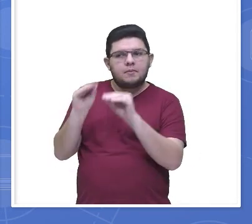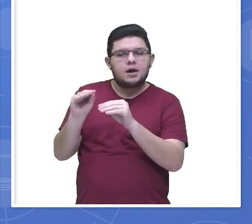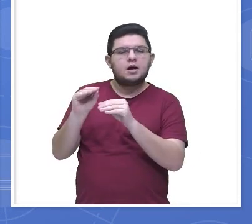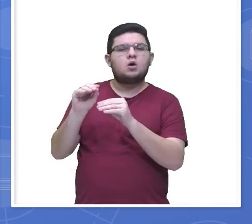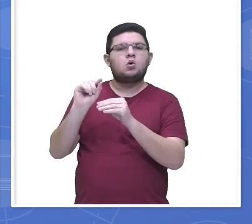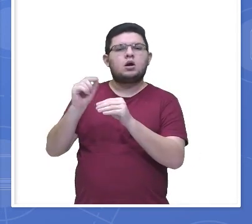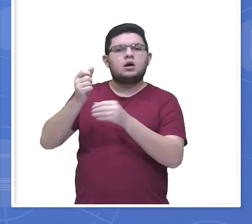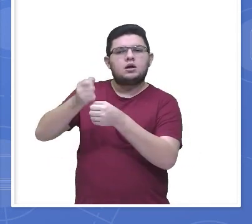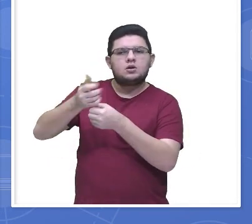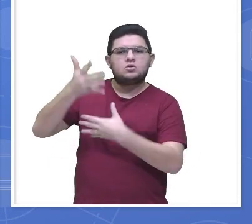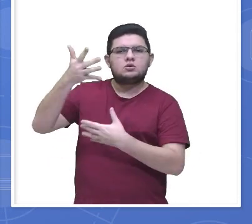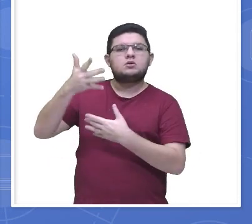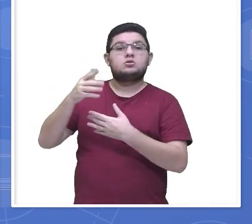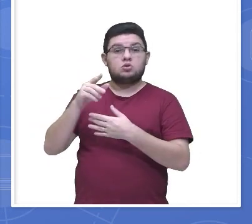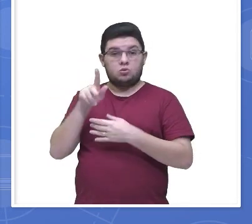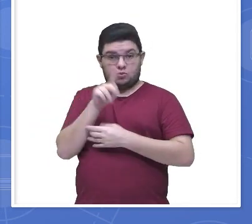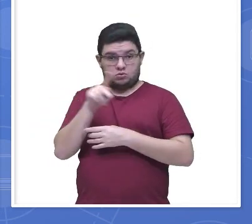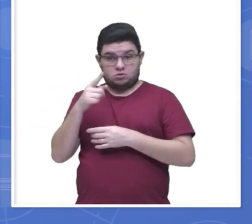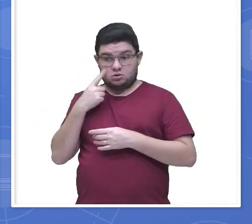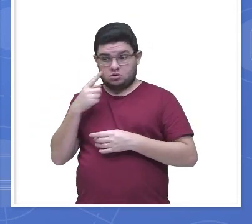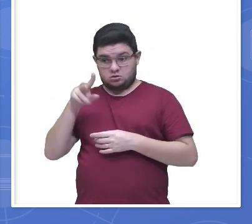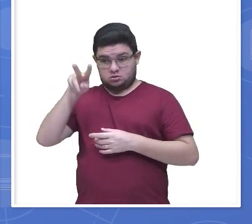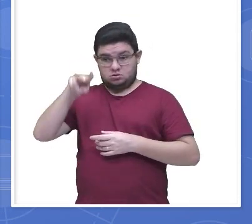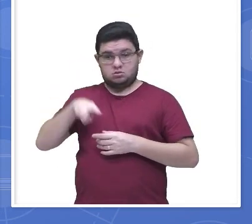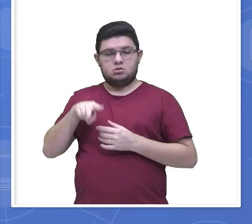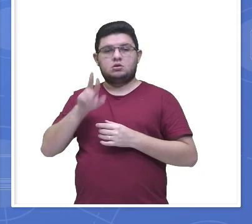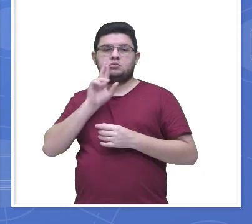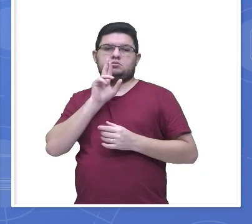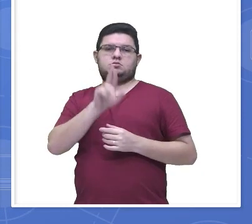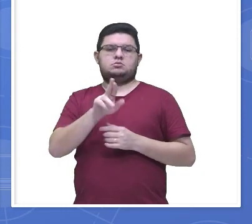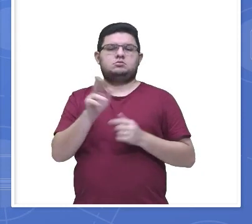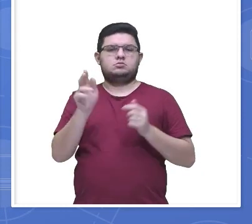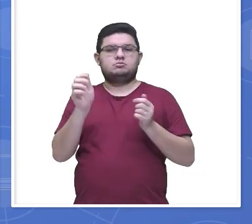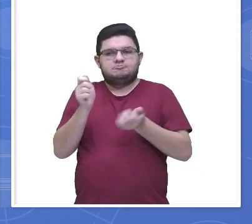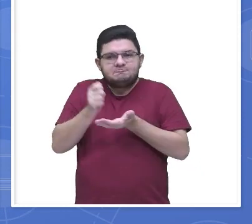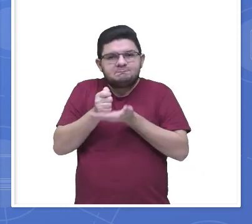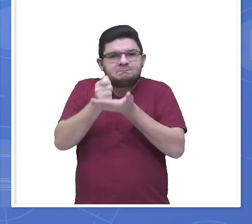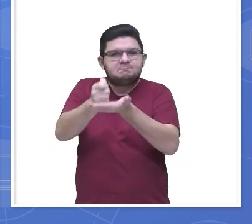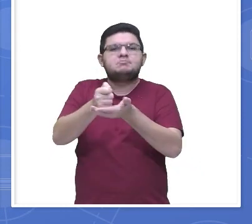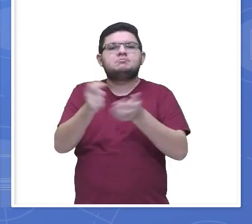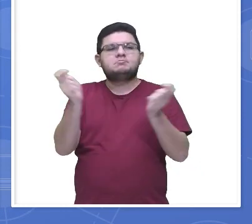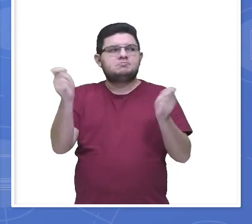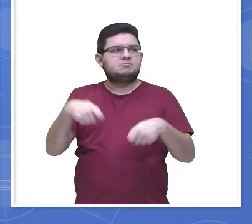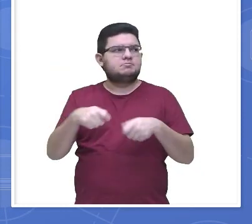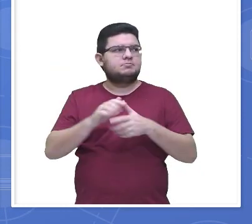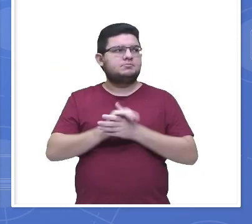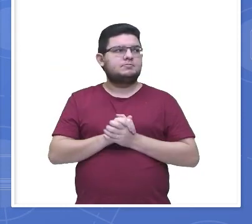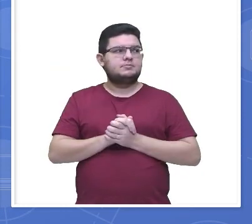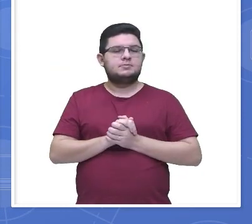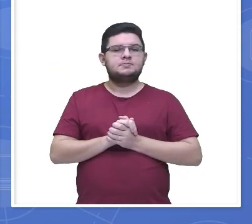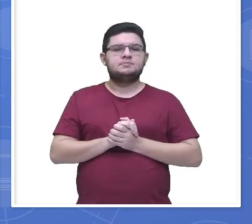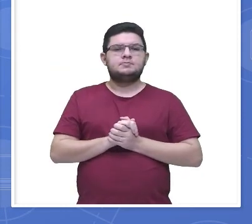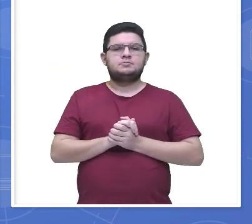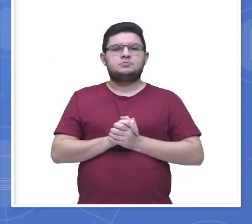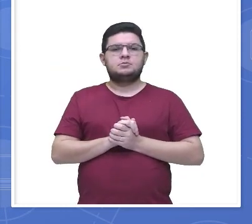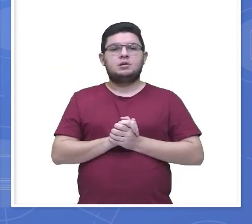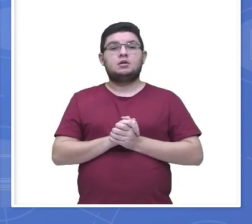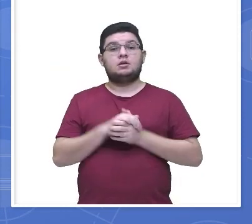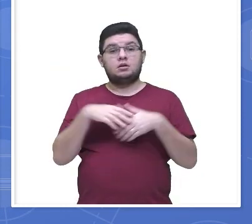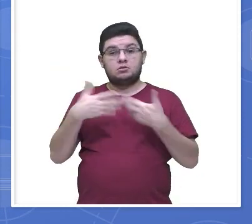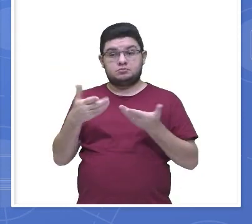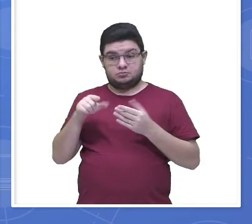manda uma resposta. Então são pessoas ali conectadas numa rede, né, de comunicação, trocando